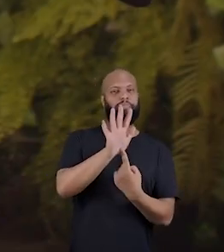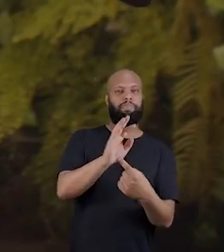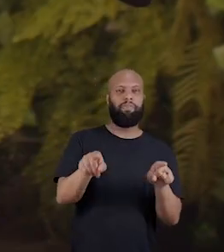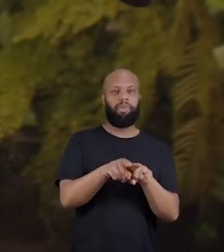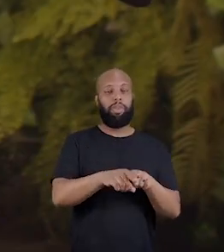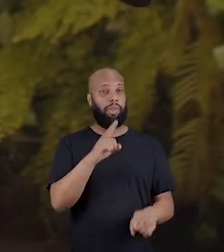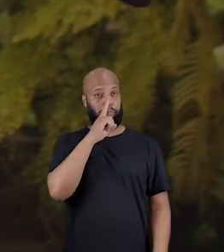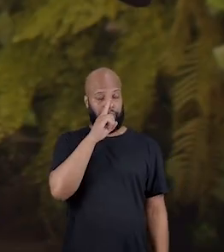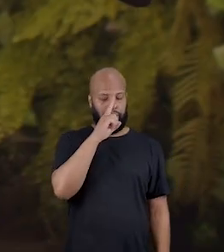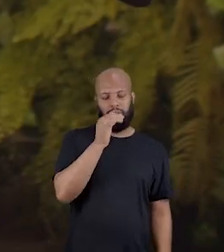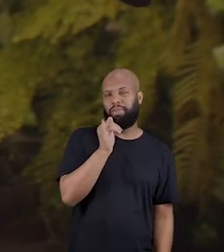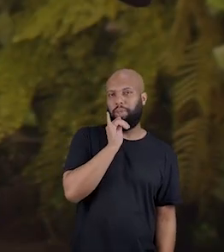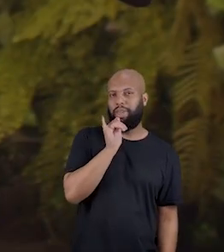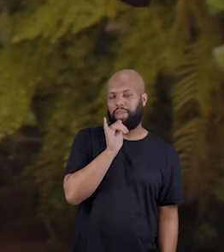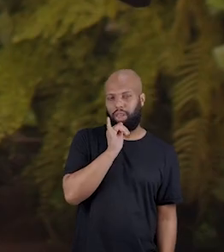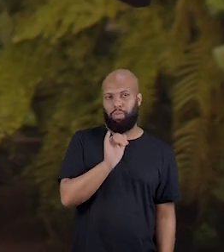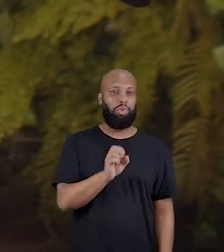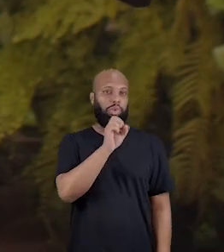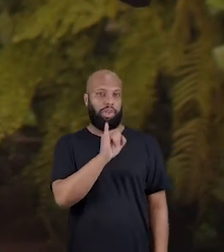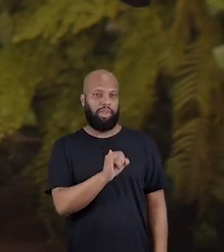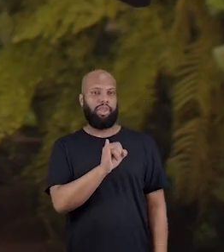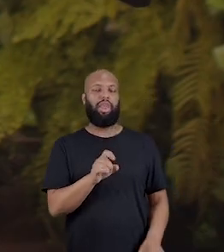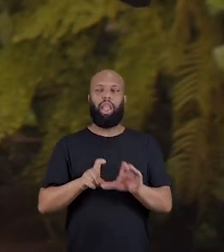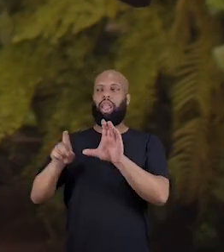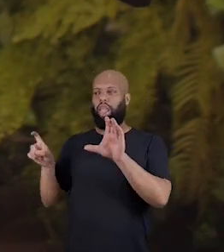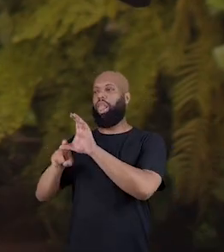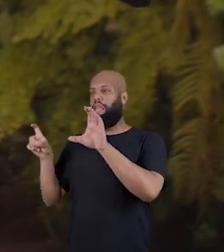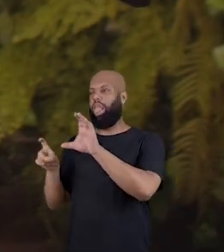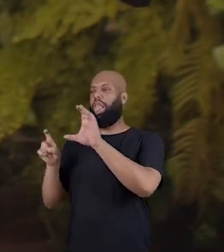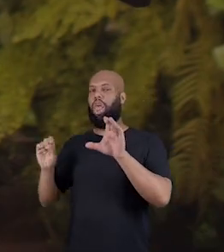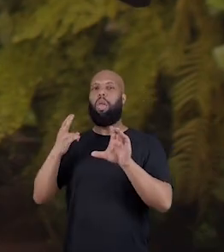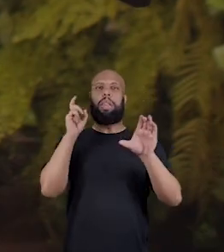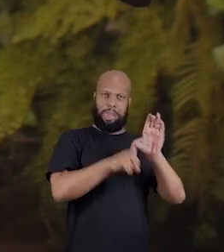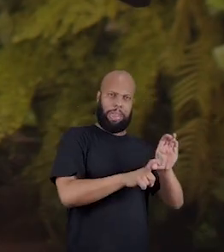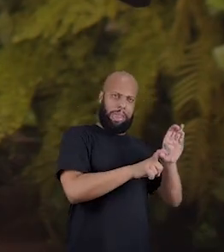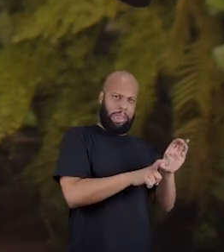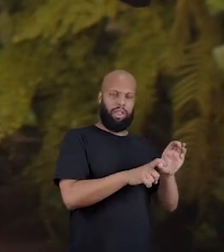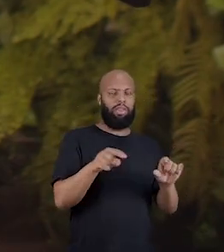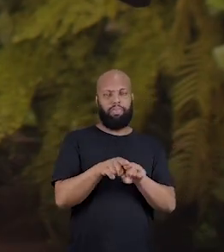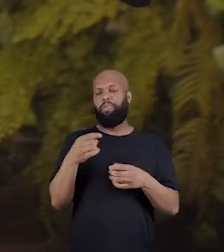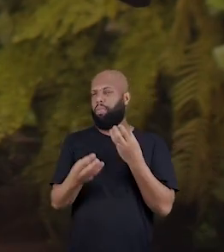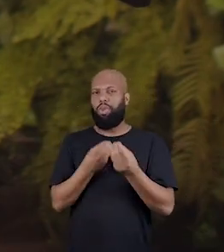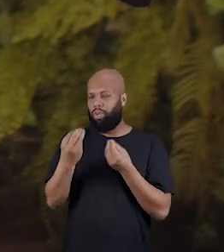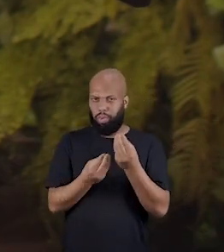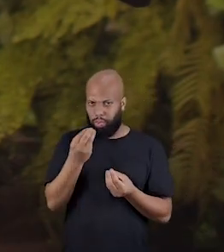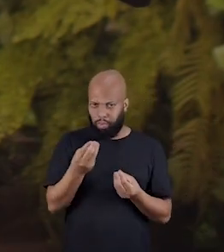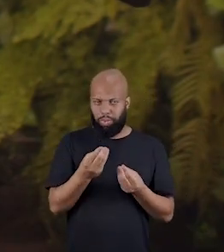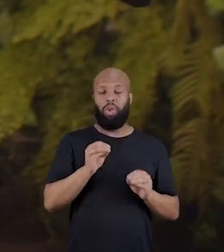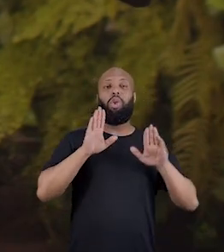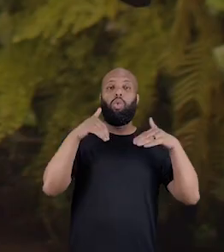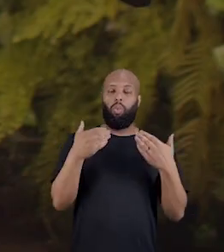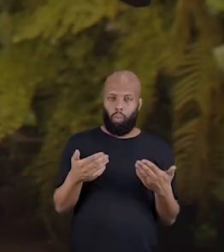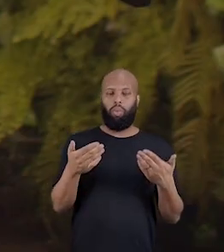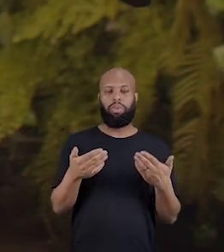exemplificar um pouquinho mais assim o risco de dar muita autonomia e dar pouca autonomia.